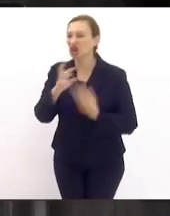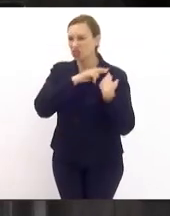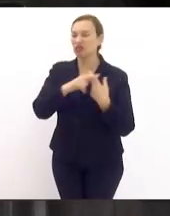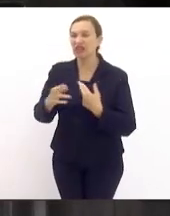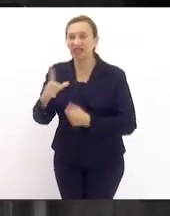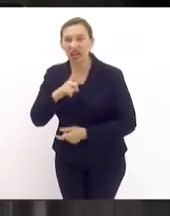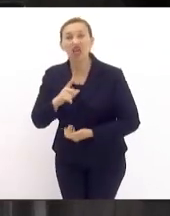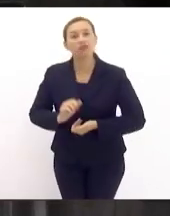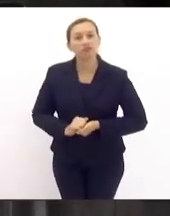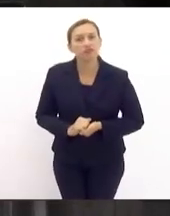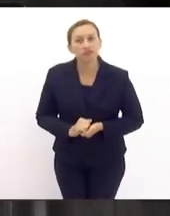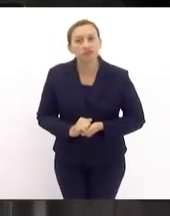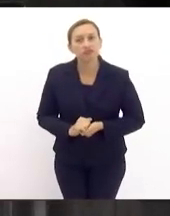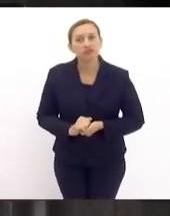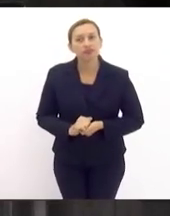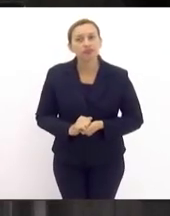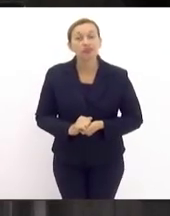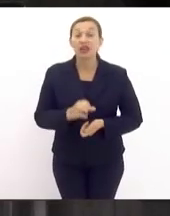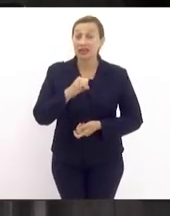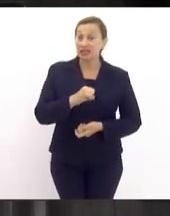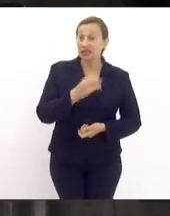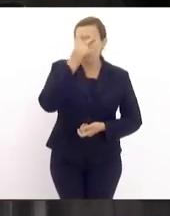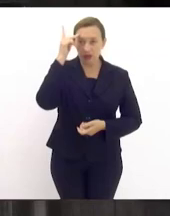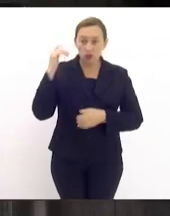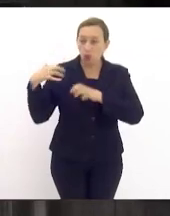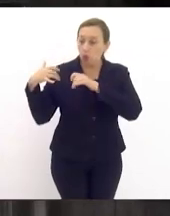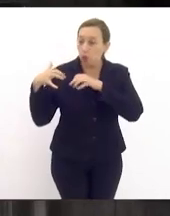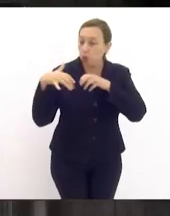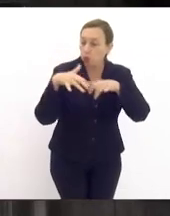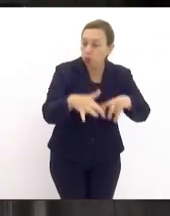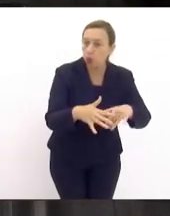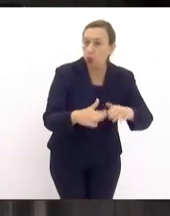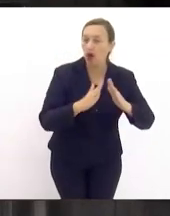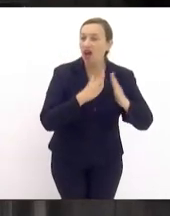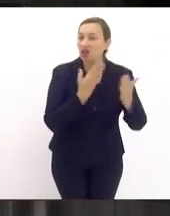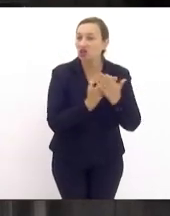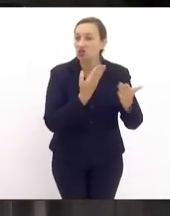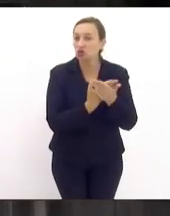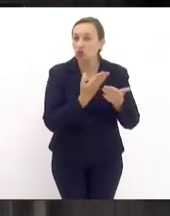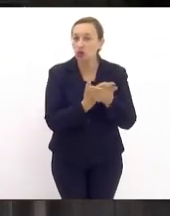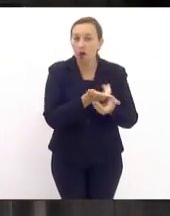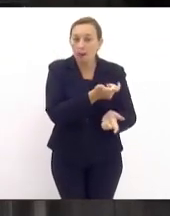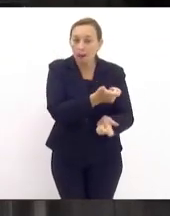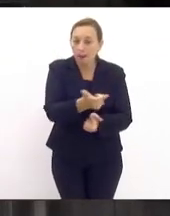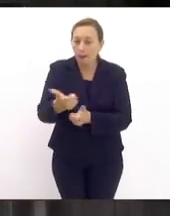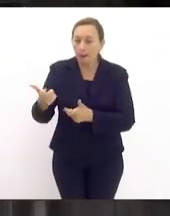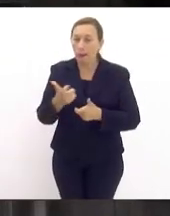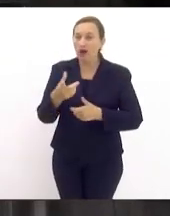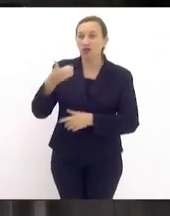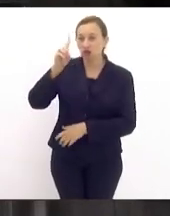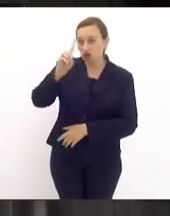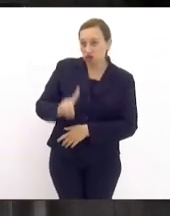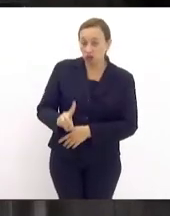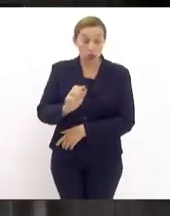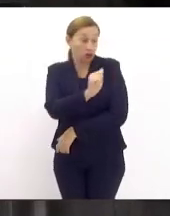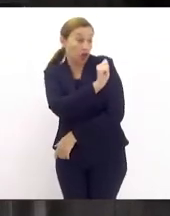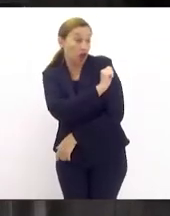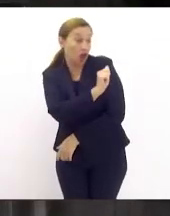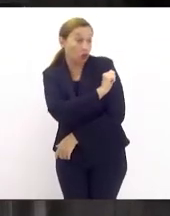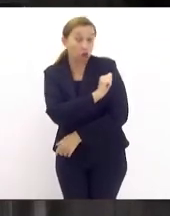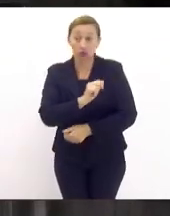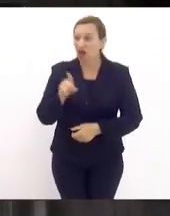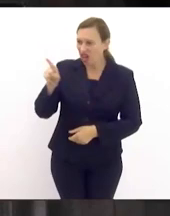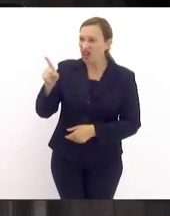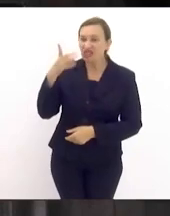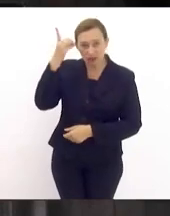responsabilizar? Se alguém invadir essa escola, atacar seus diretores, atacar seus alunos,